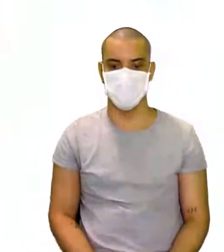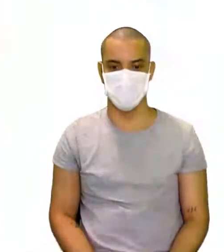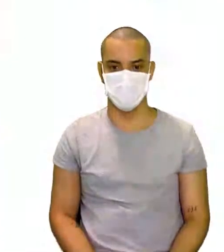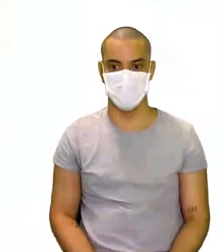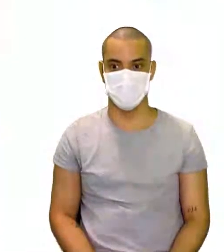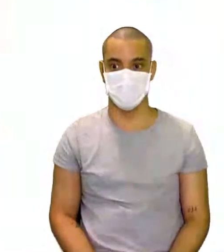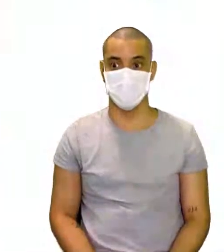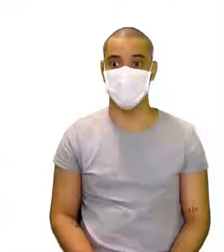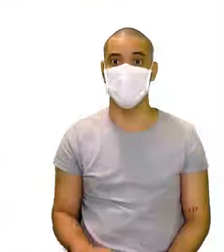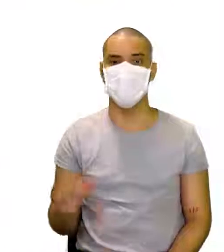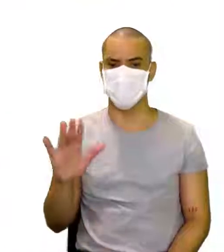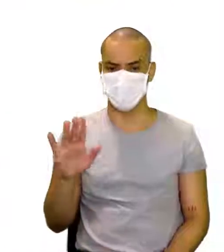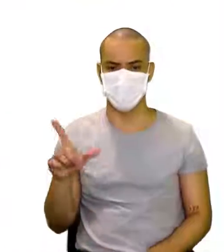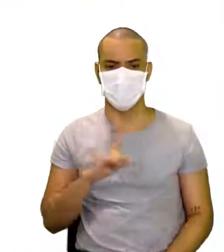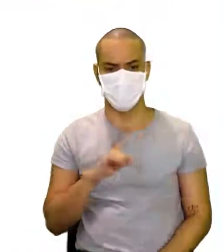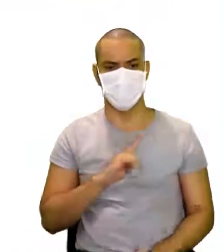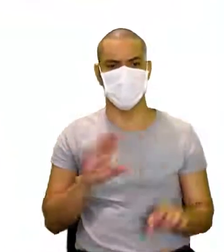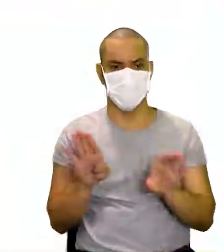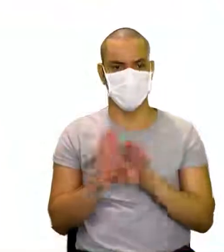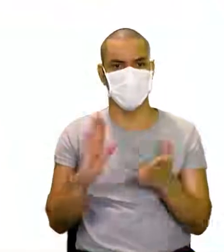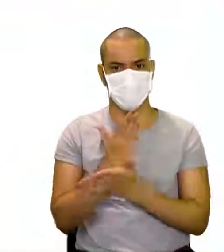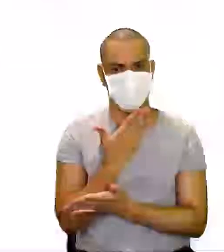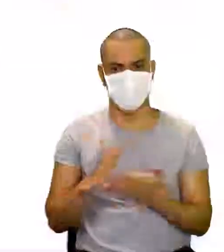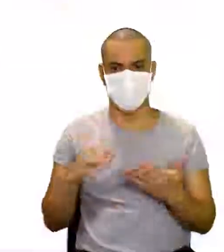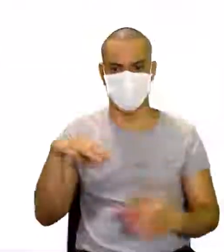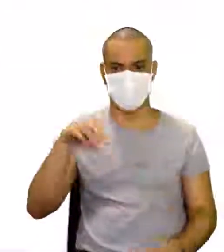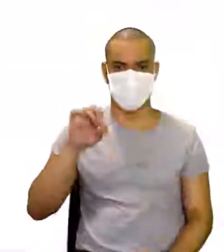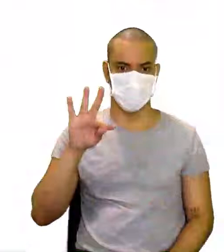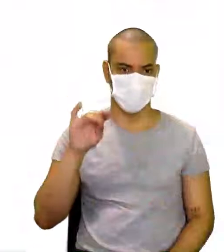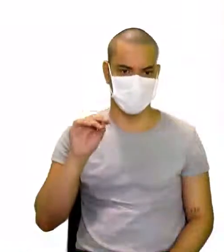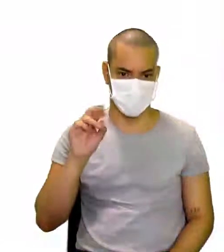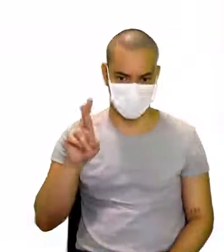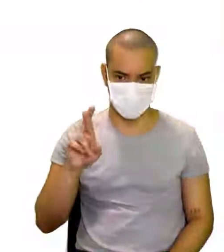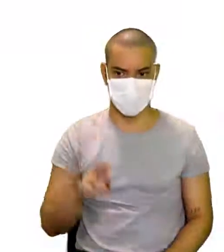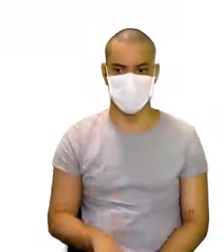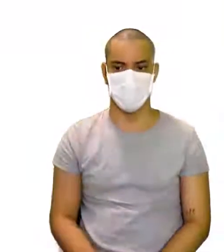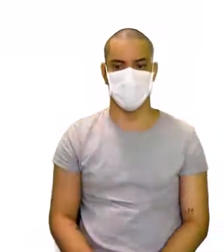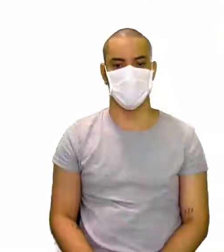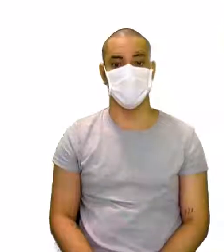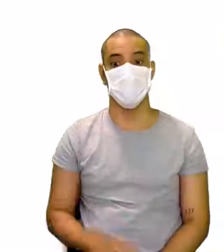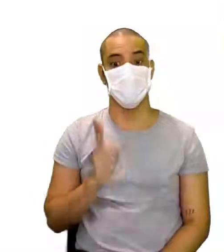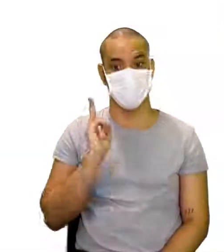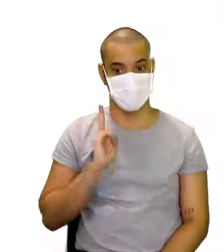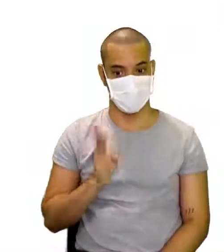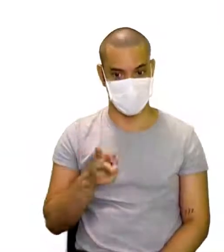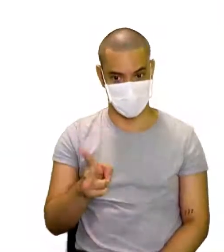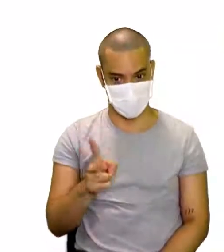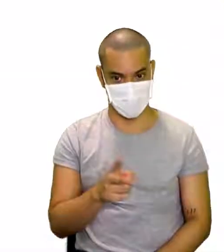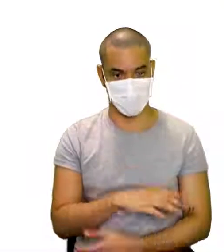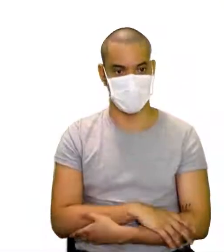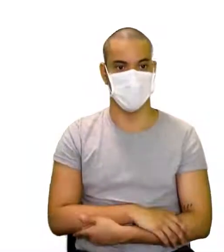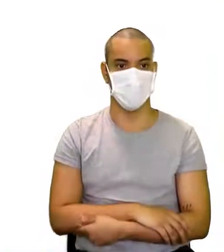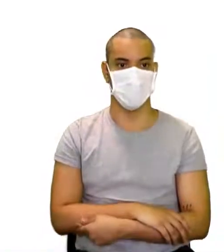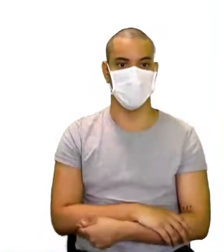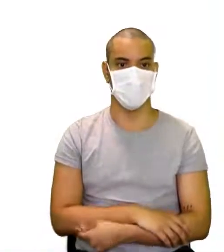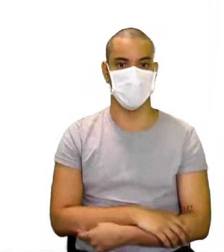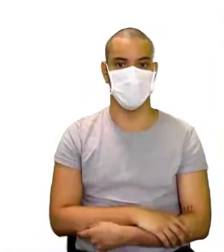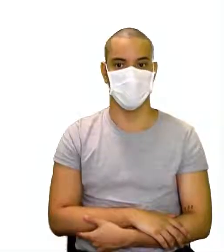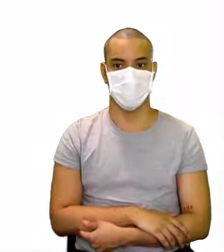Se a gente for ver, tem muitos motores aí que tem ímãs. E aqui, continuando, o